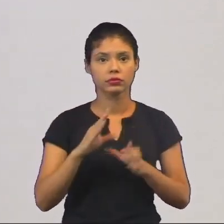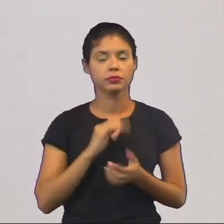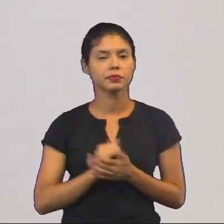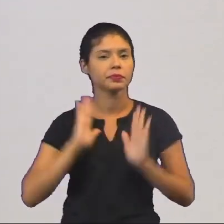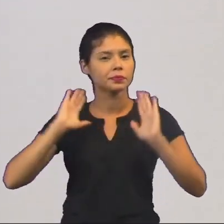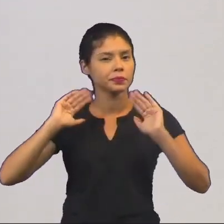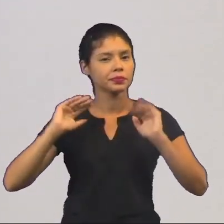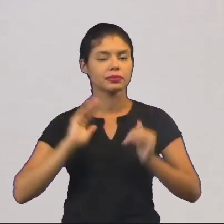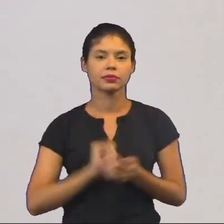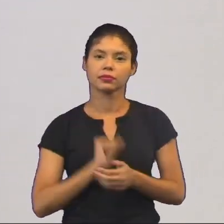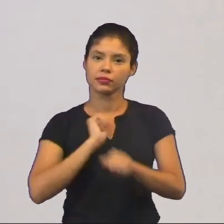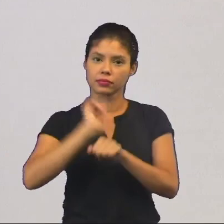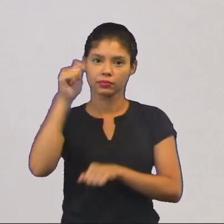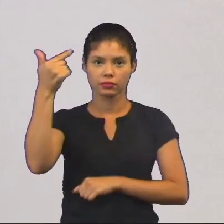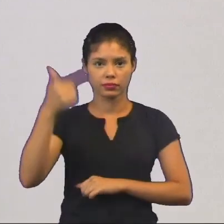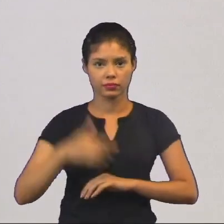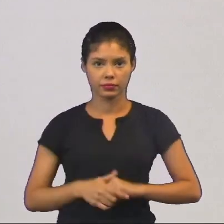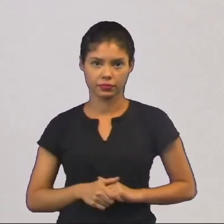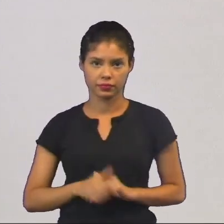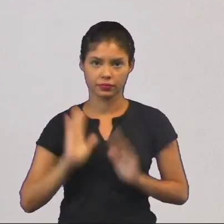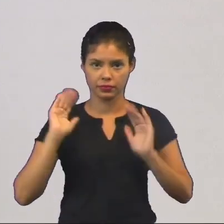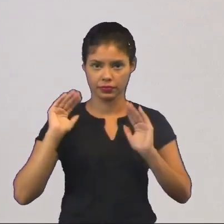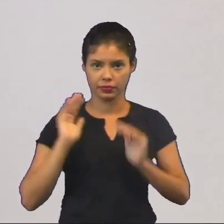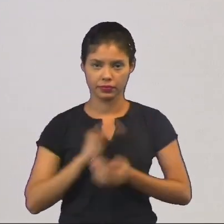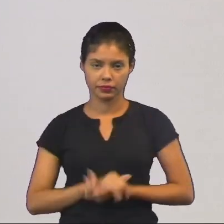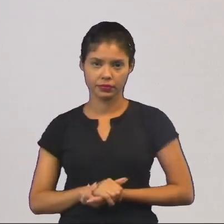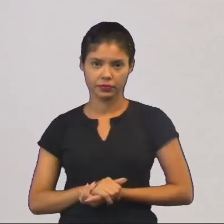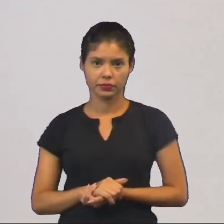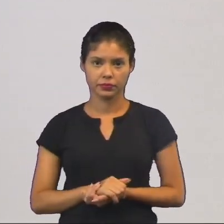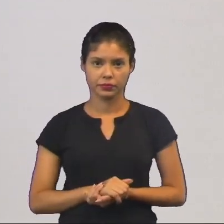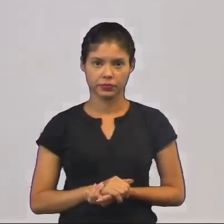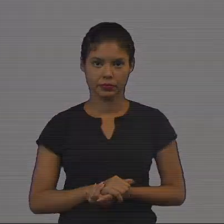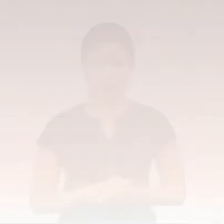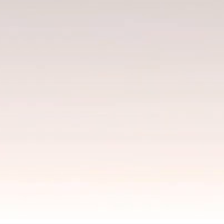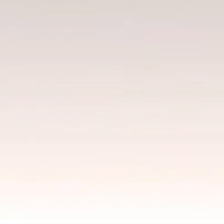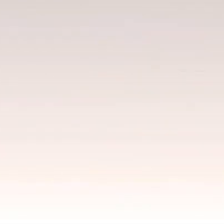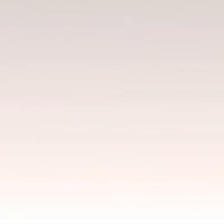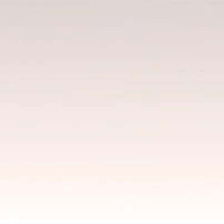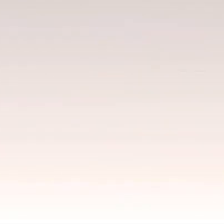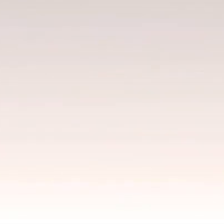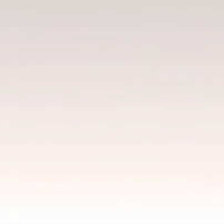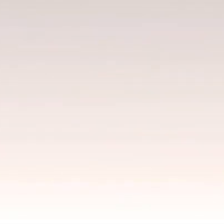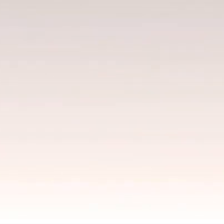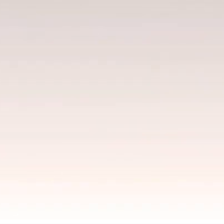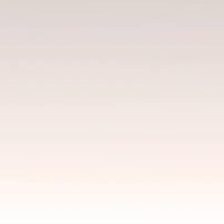Eduque. Tchau, tchau. Eu te espero na próxima aula. Até mais!